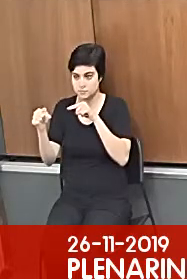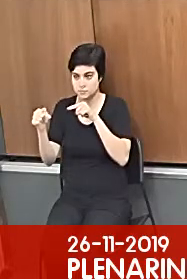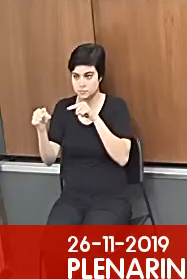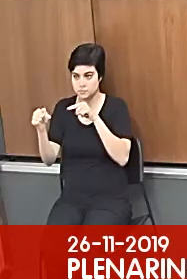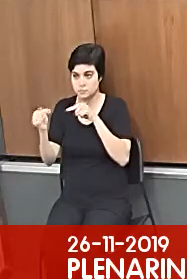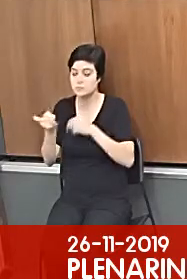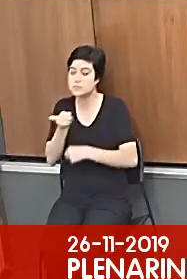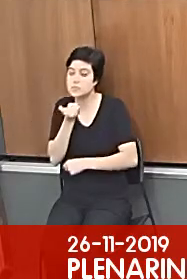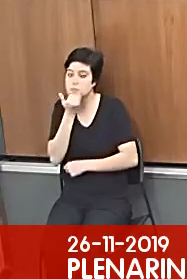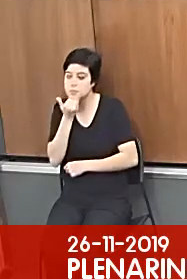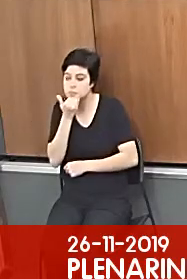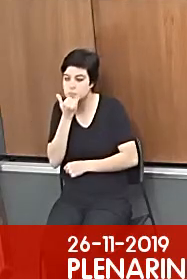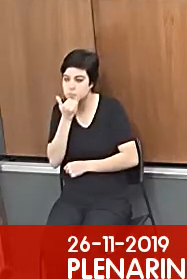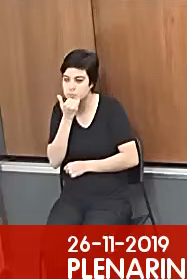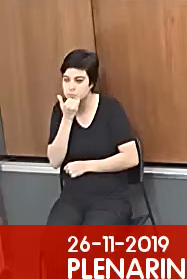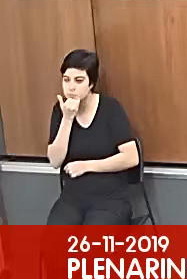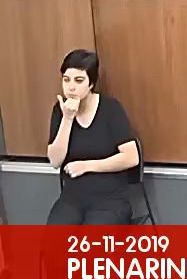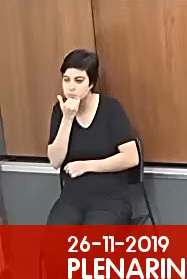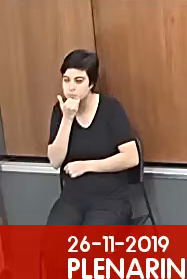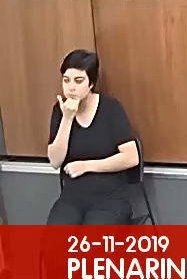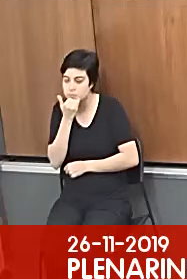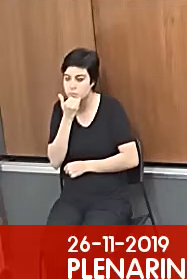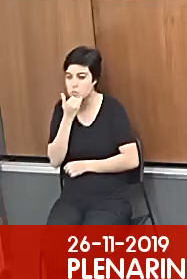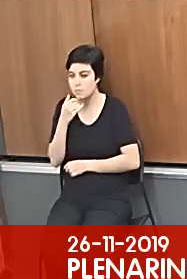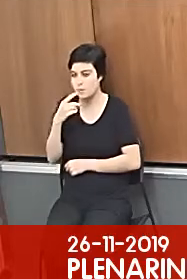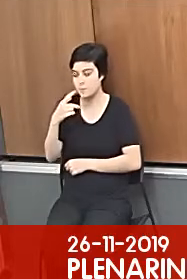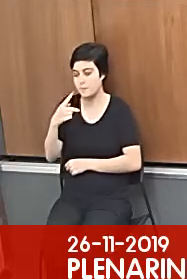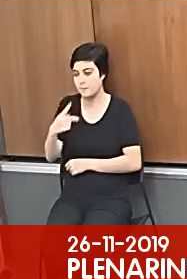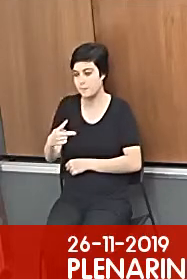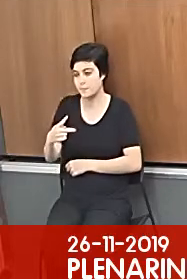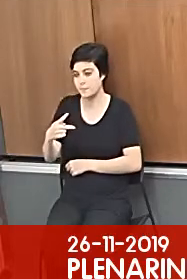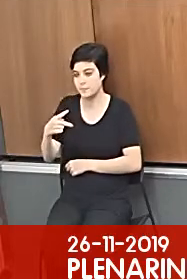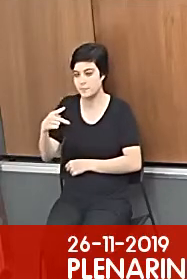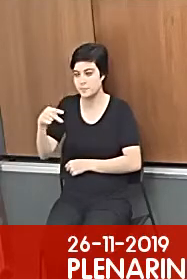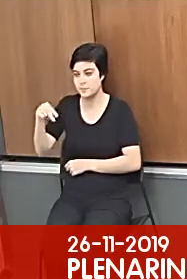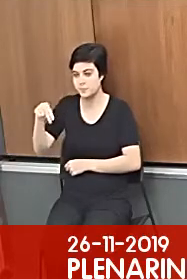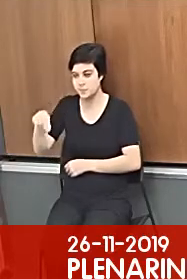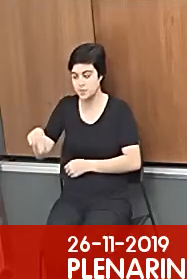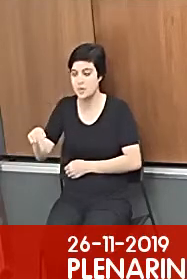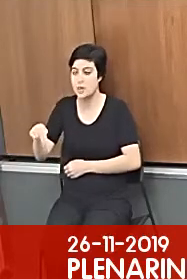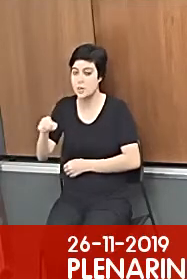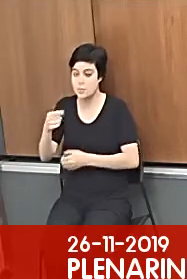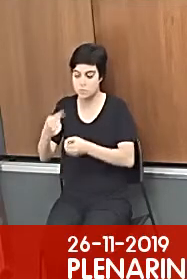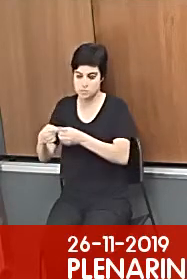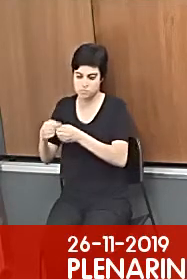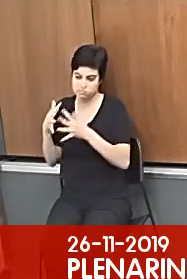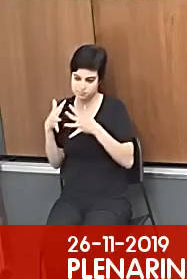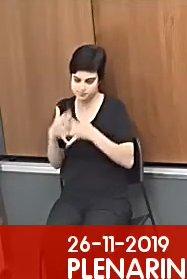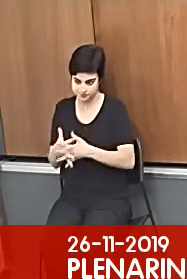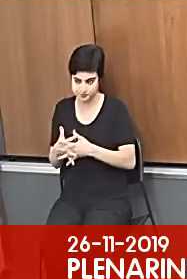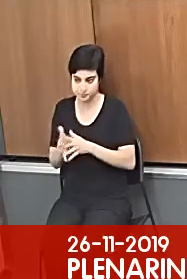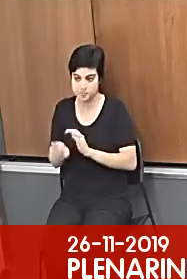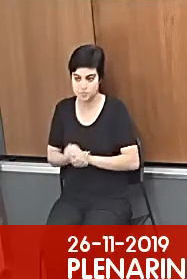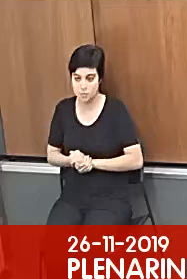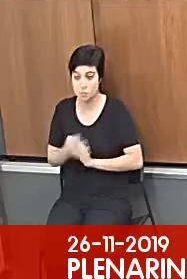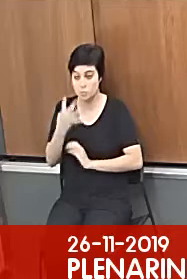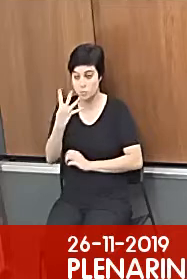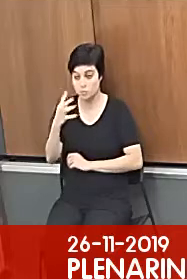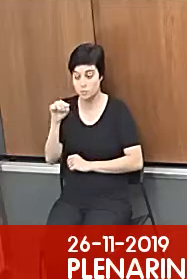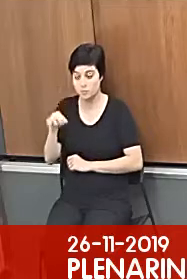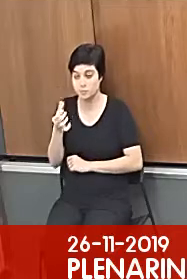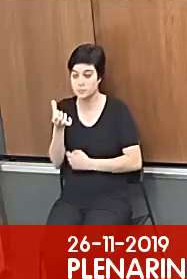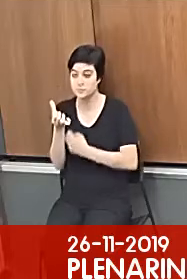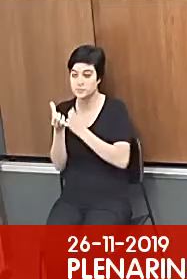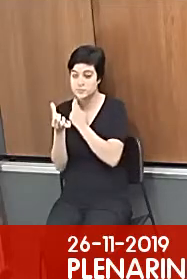Perdão, confundi com o PNE, Plano Municipal. 4.6, onde diz que